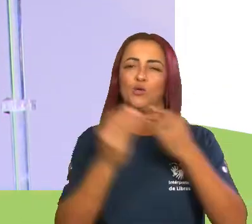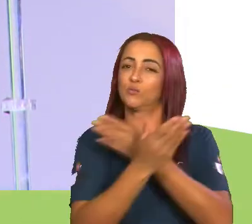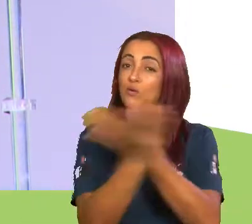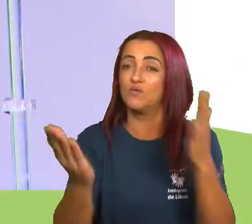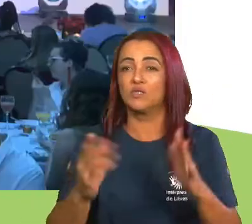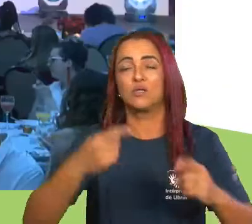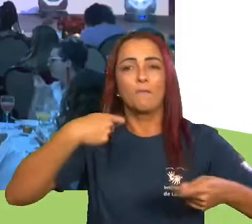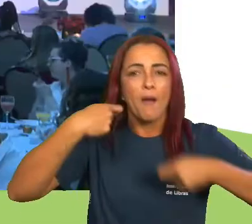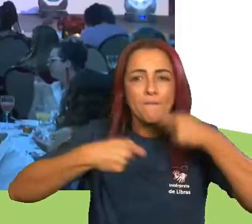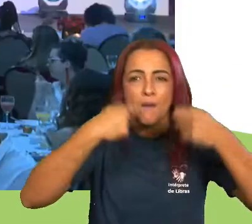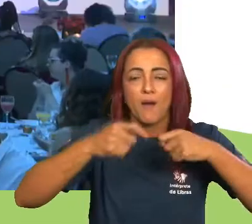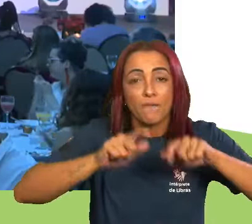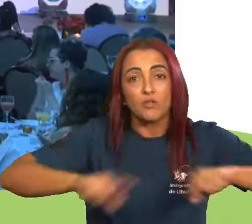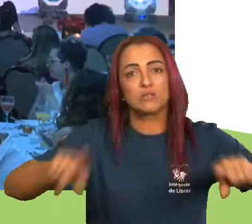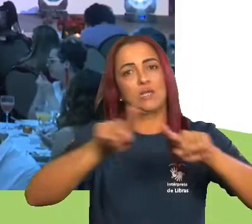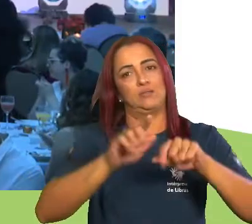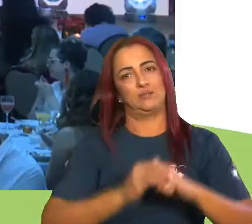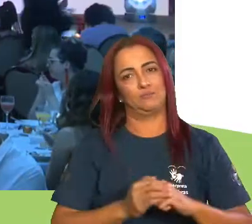a todos vocês.